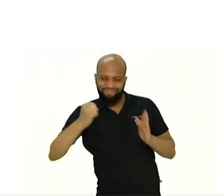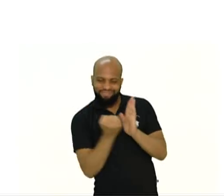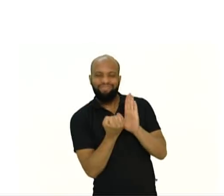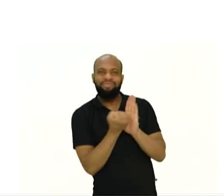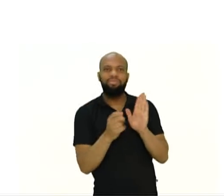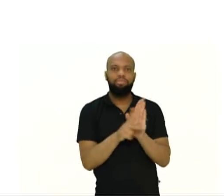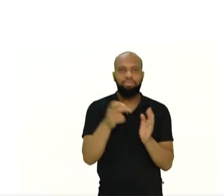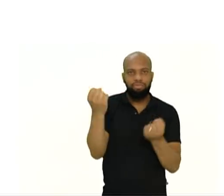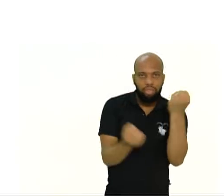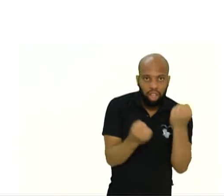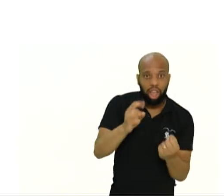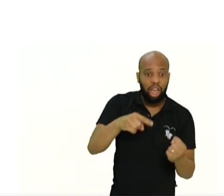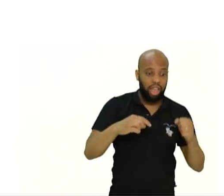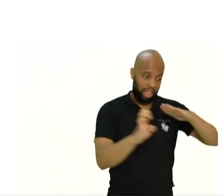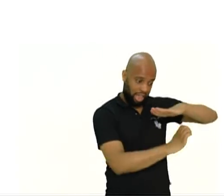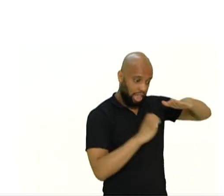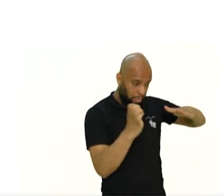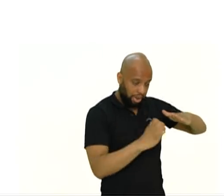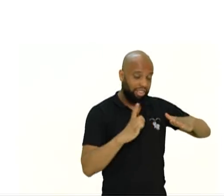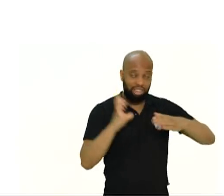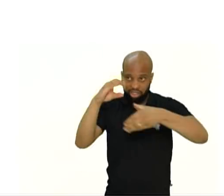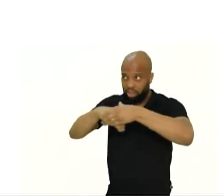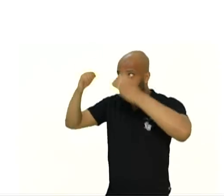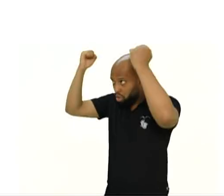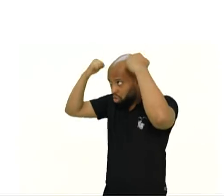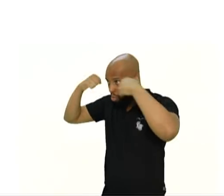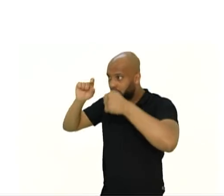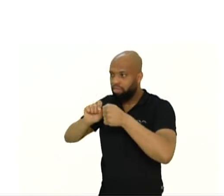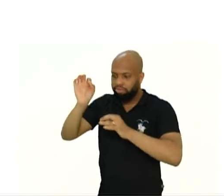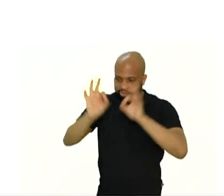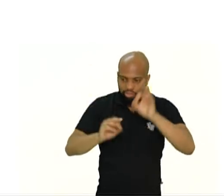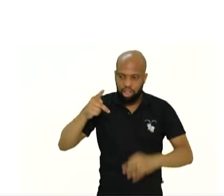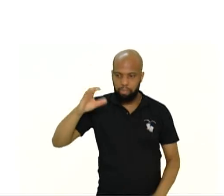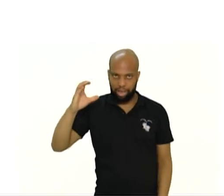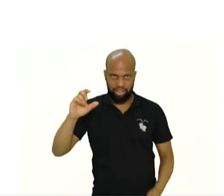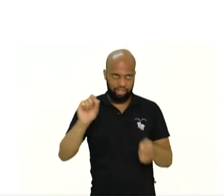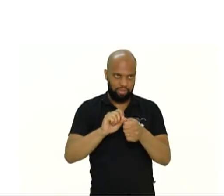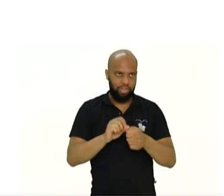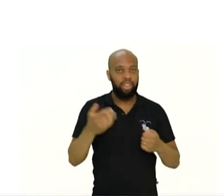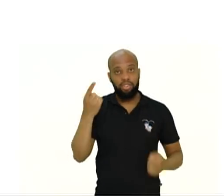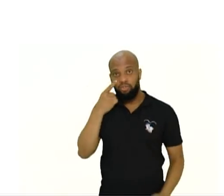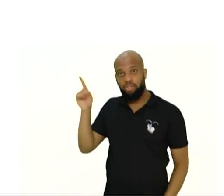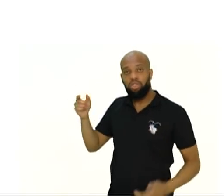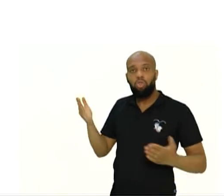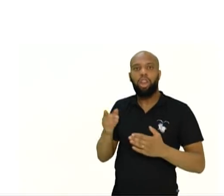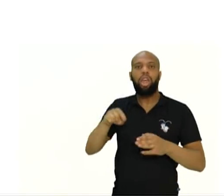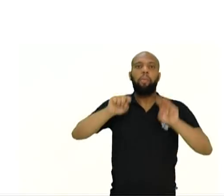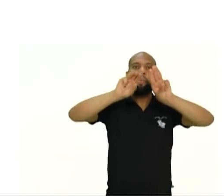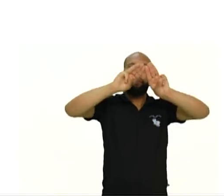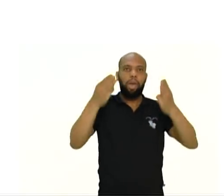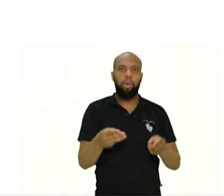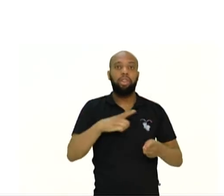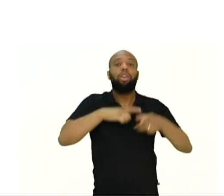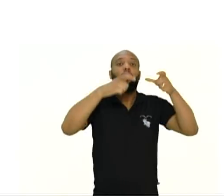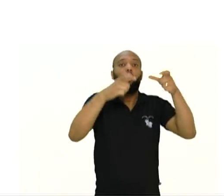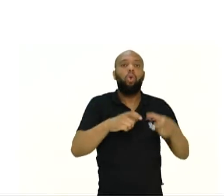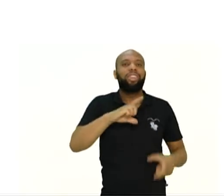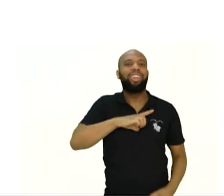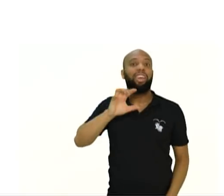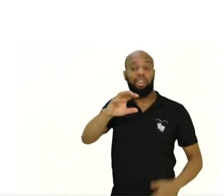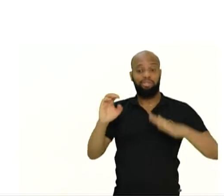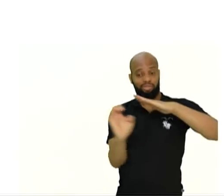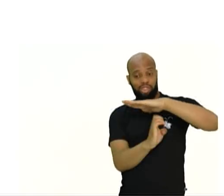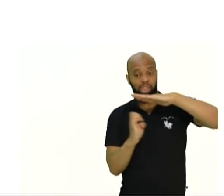serem finalizados lá no México. E aqui nós temos no mapa, né, a localização das